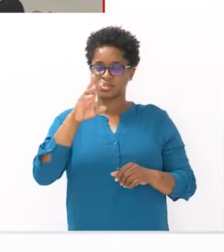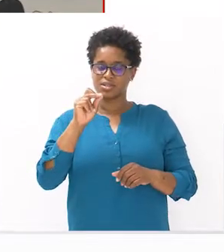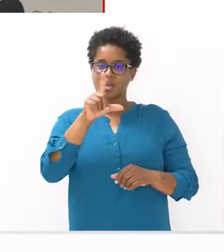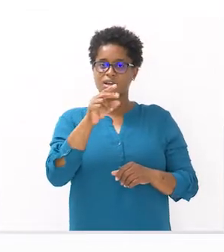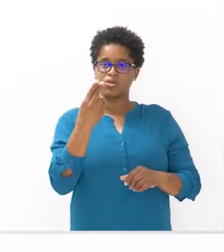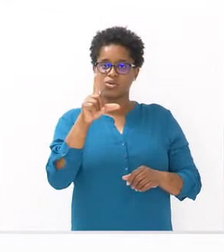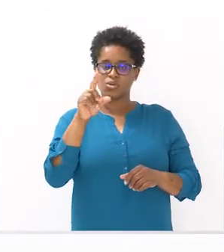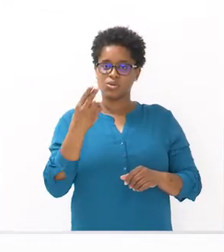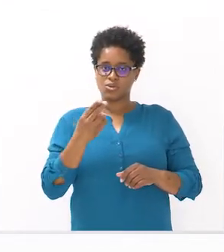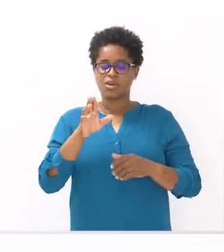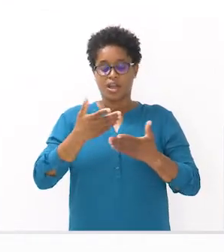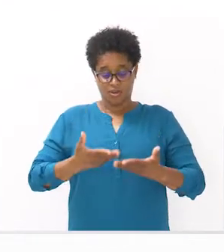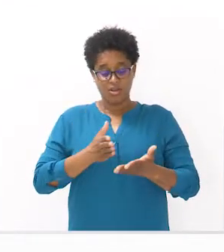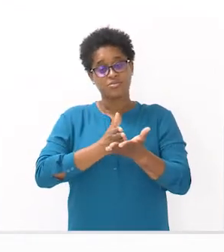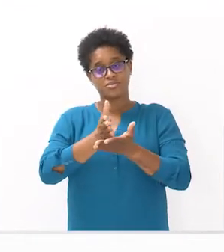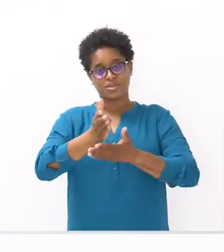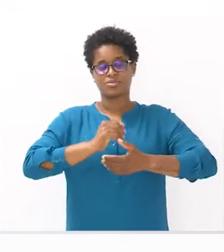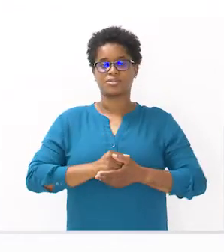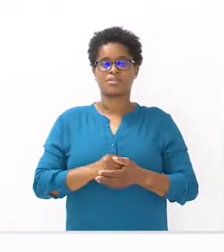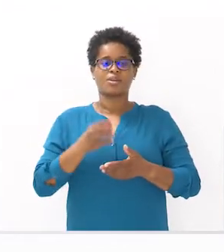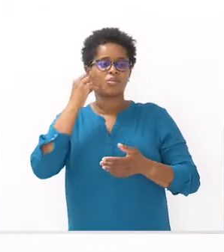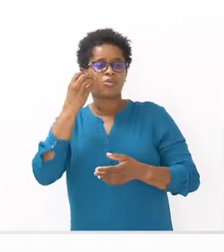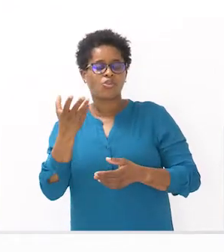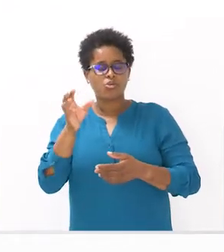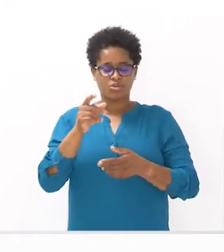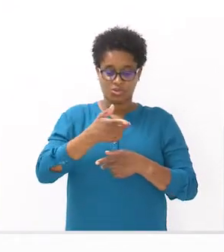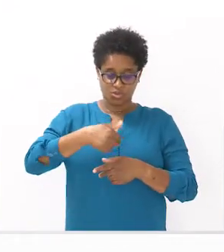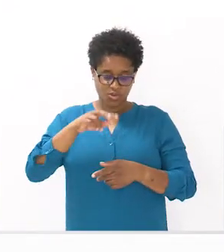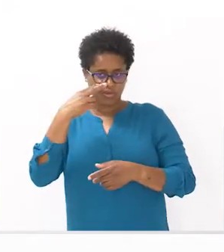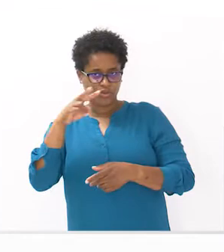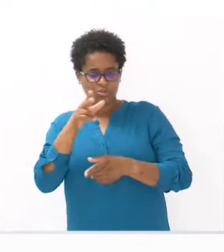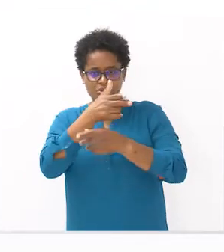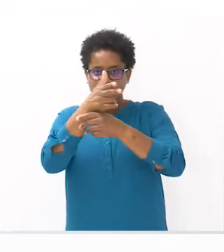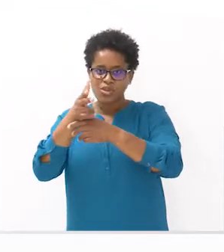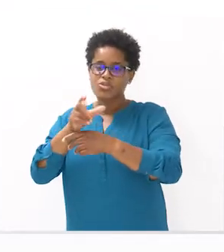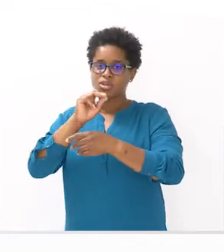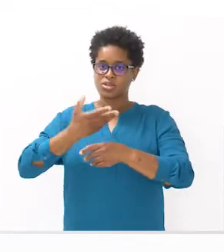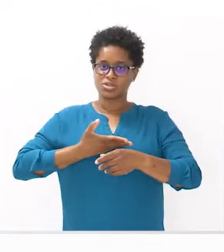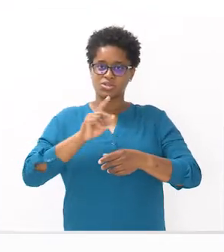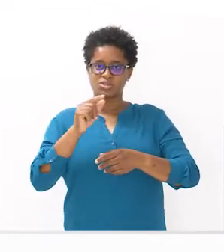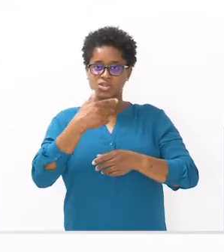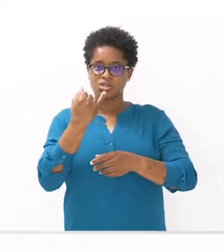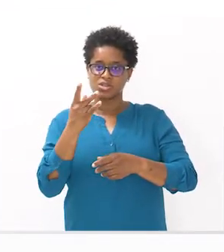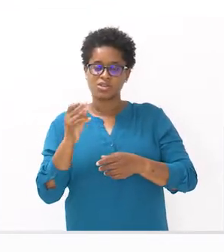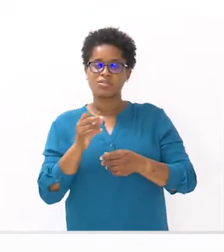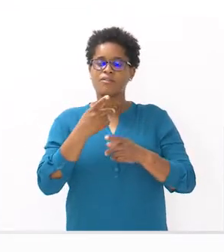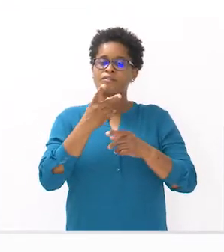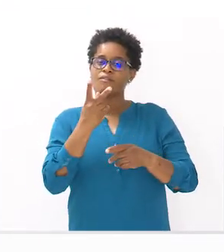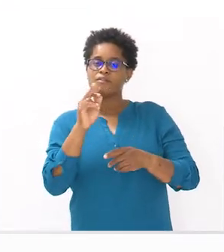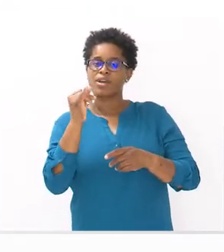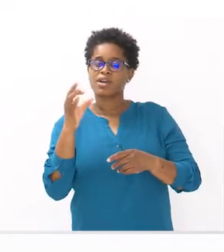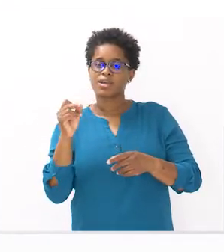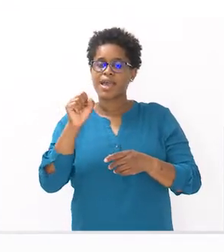Lulu. Continuemos. Como vimos no vídeo, os adjetivos variam em